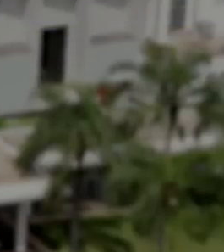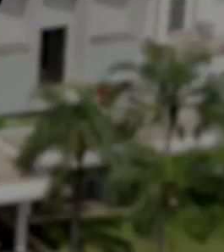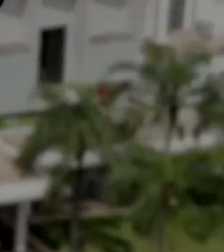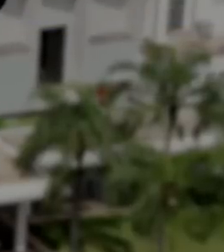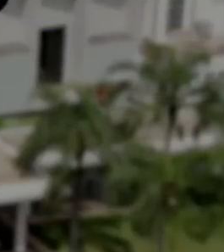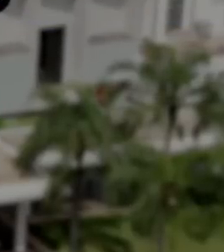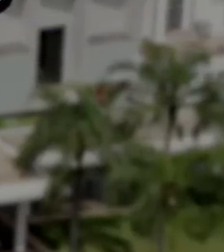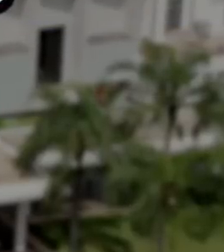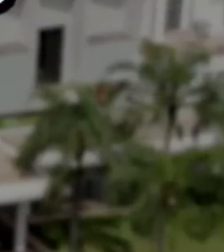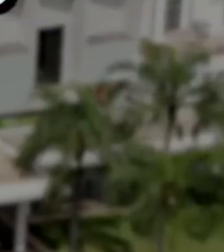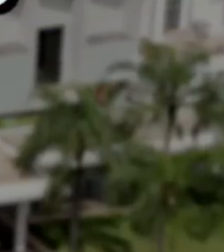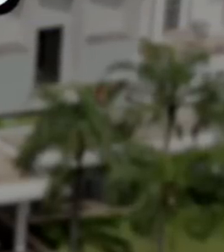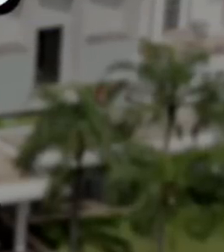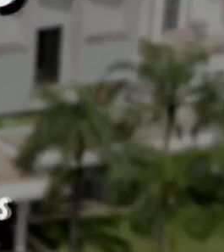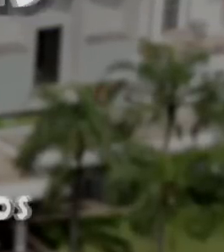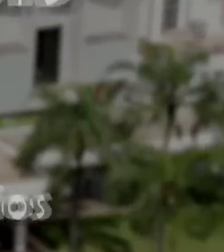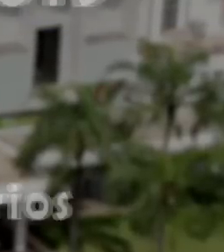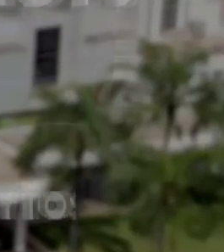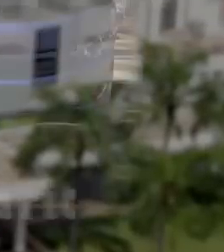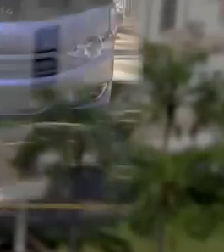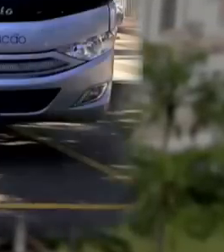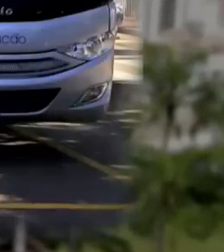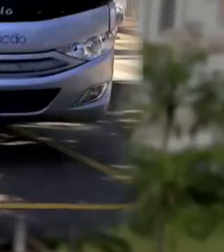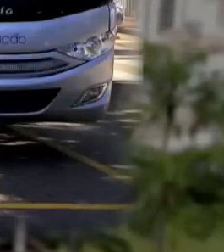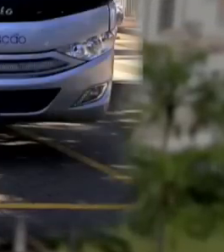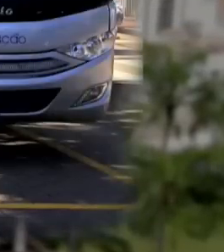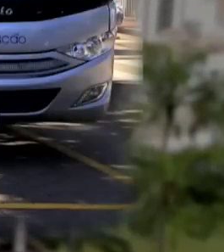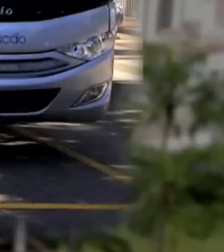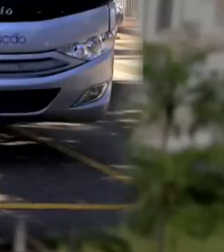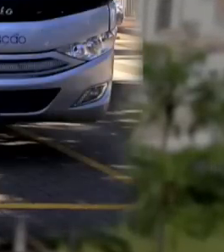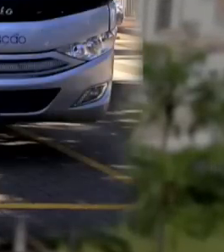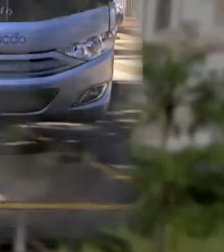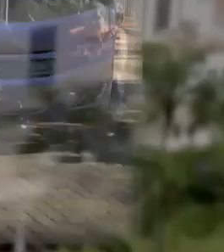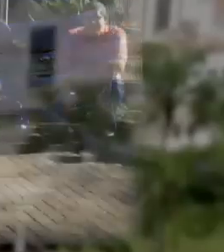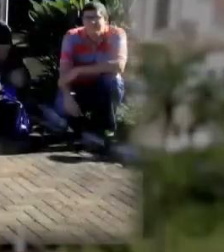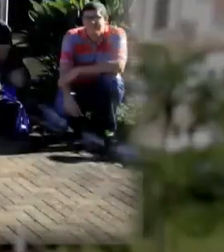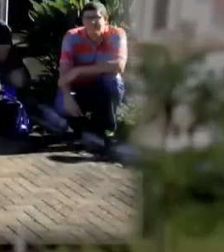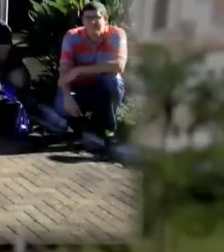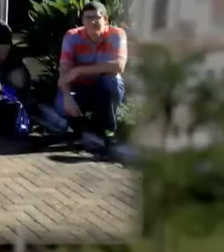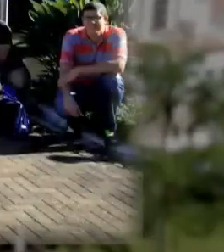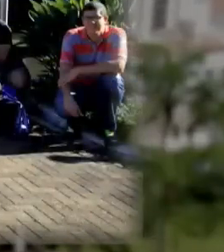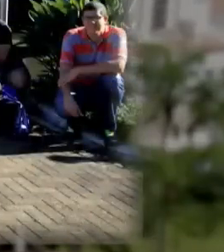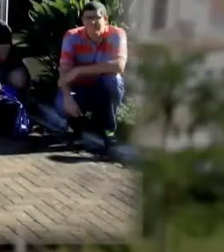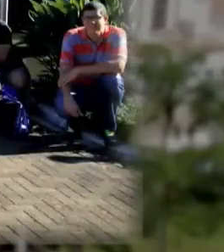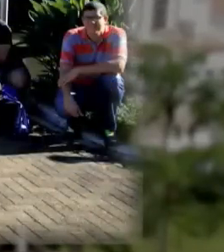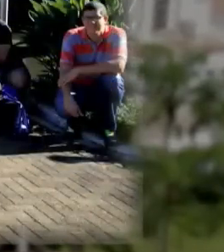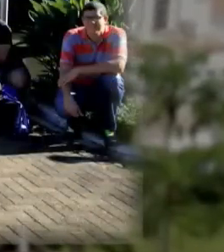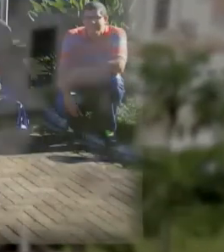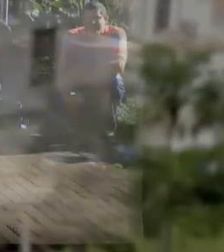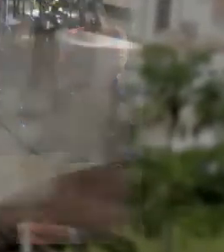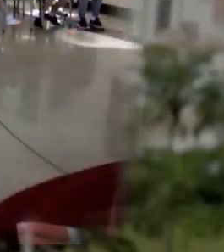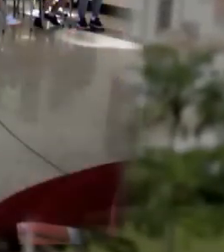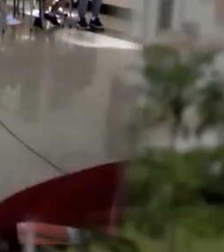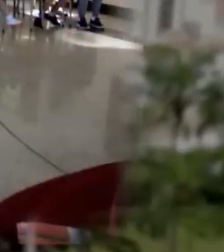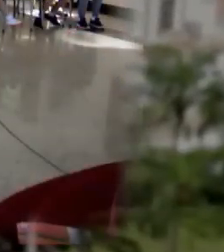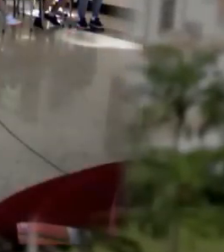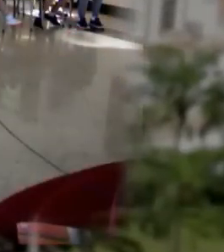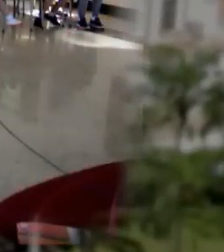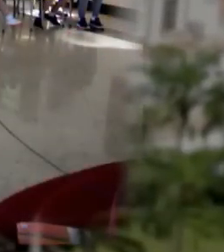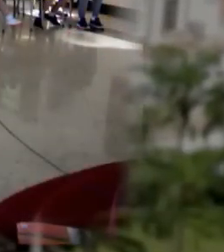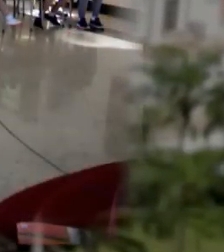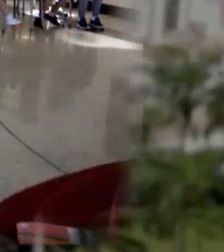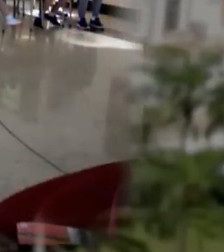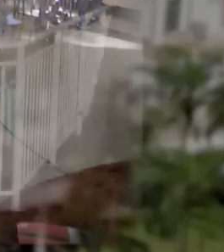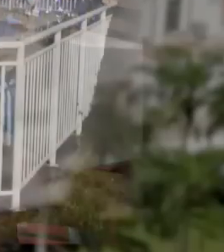do Crescer Camp em 2019. O acampamento ocorreu de 20 a 23 de junho na